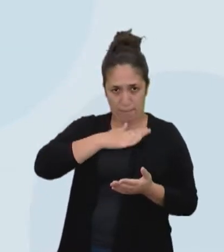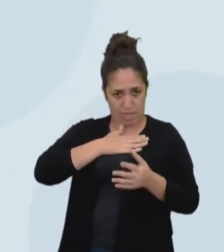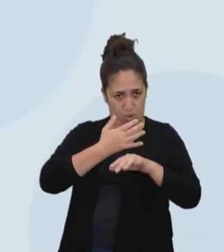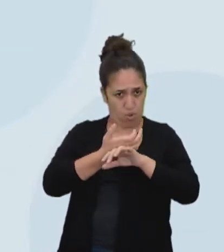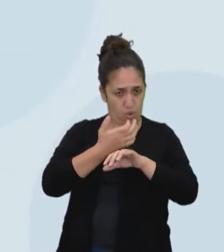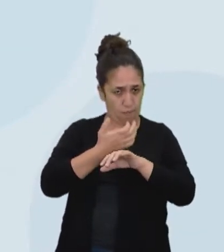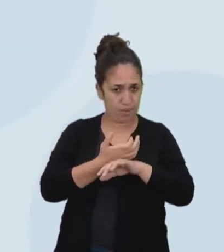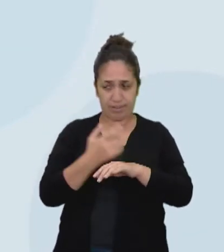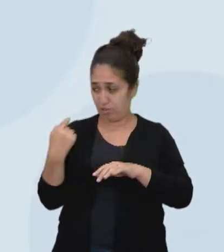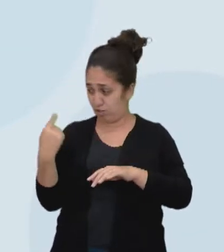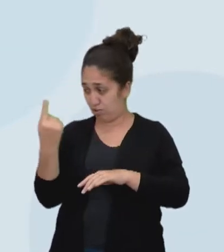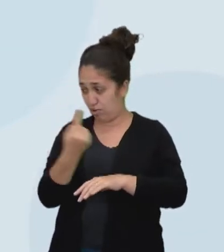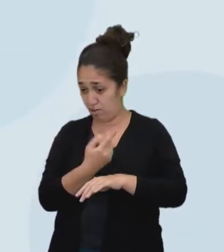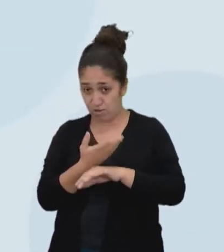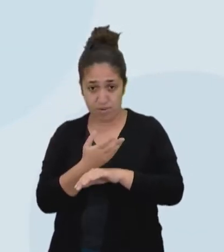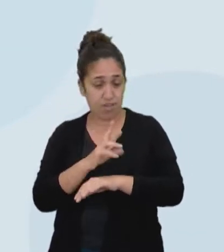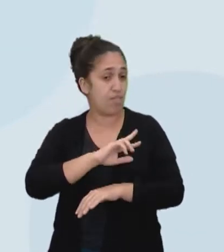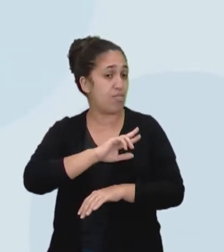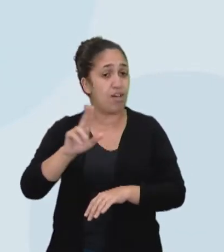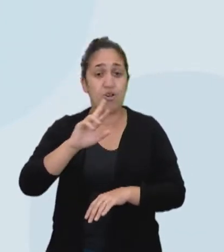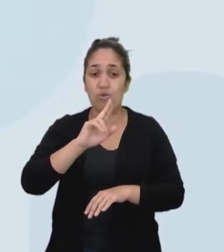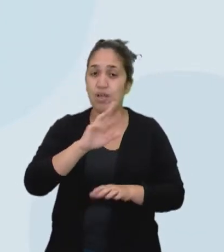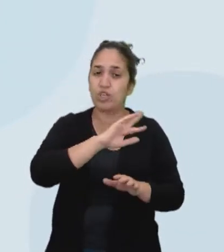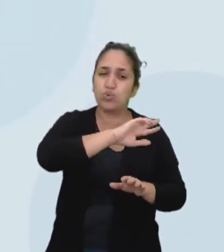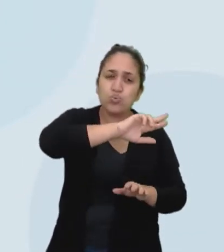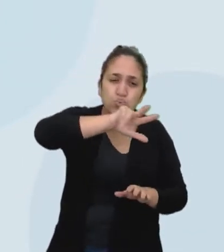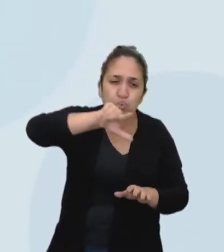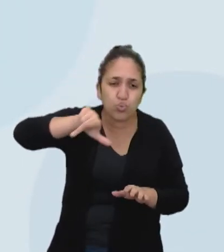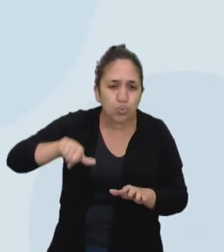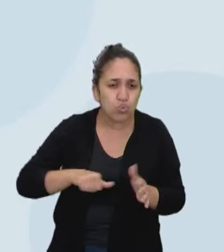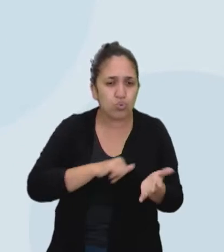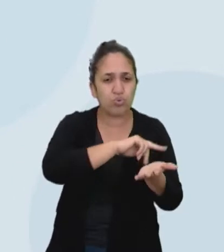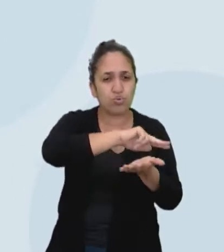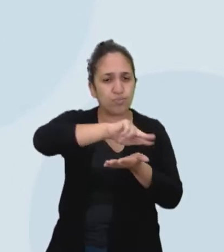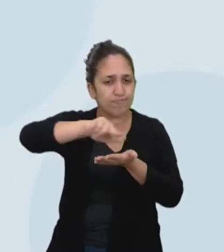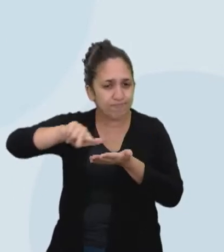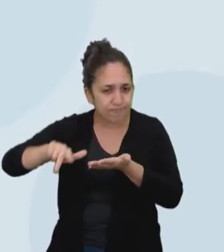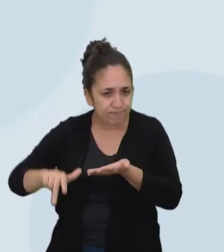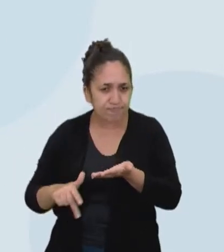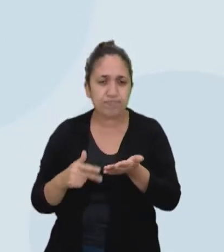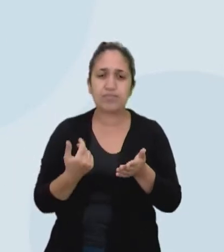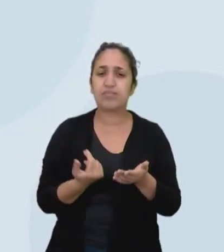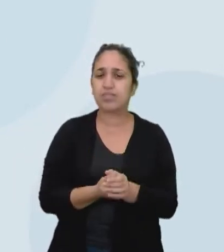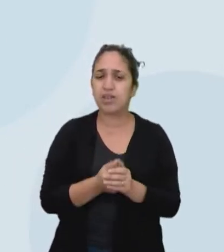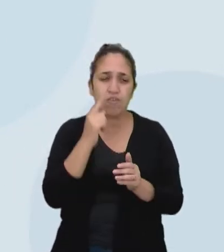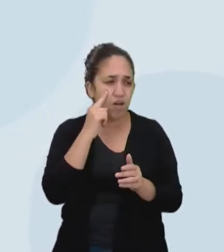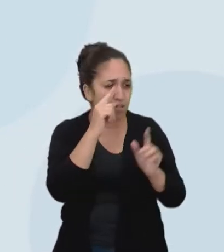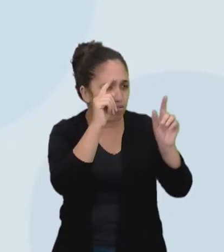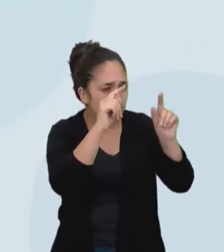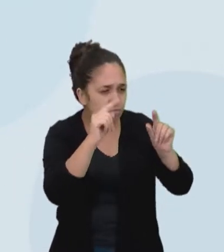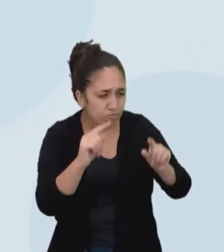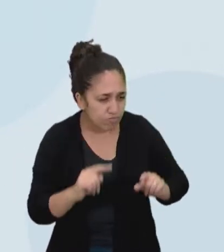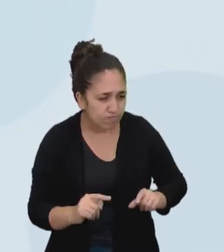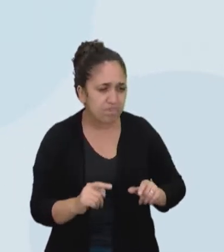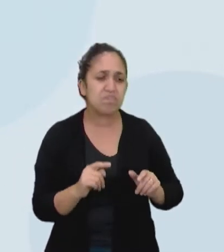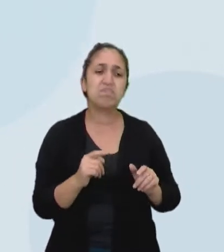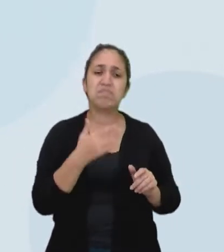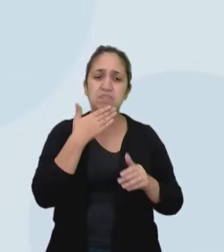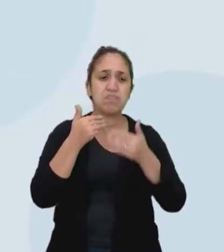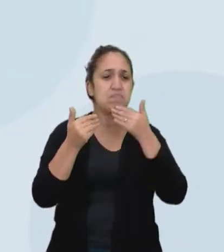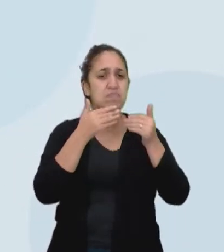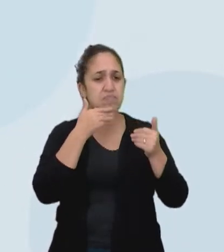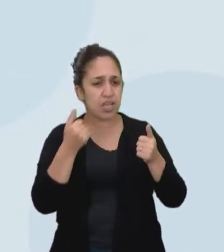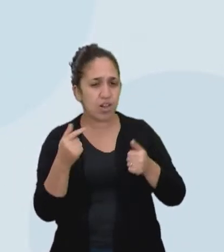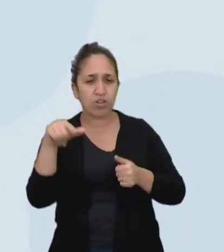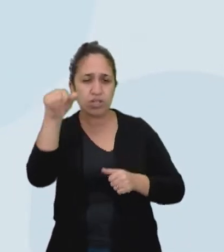aqui não, né, do nosso componente, é de toda a unidade curricular. Nas atividades, considerando os elementos mais significativos e que na sua